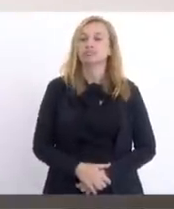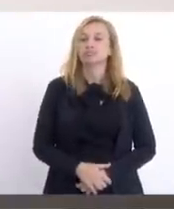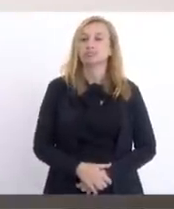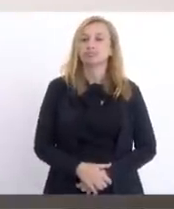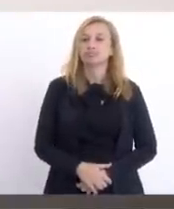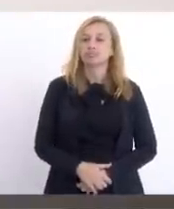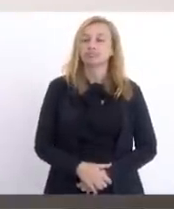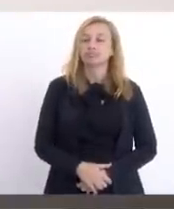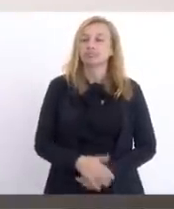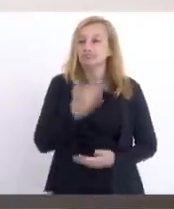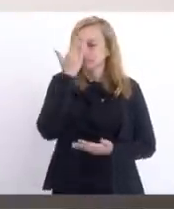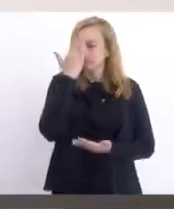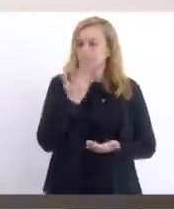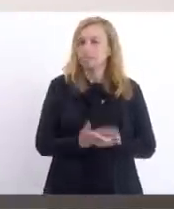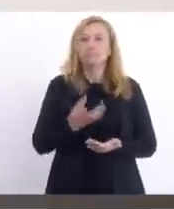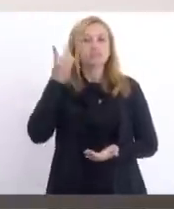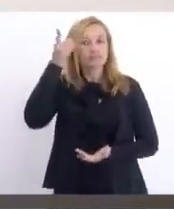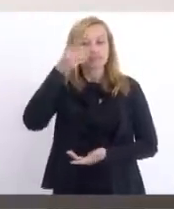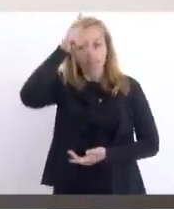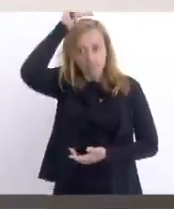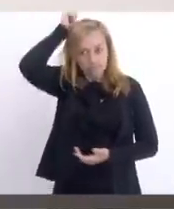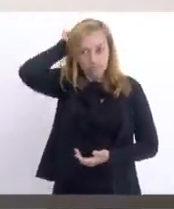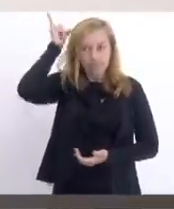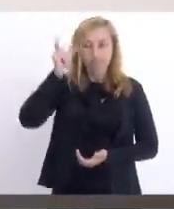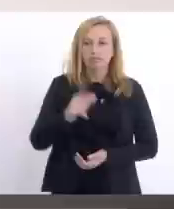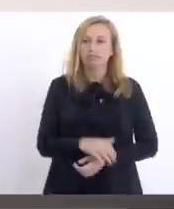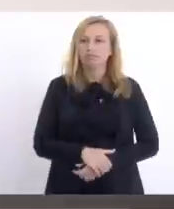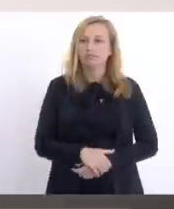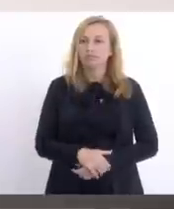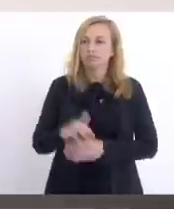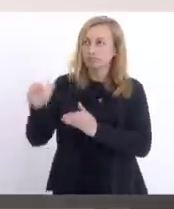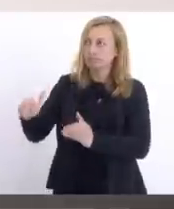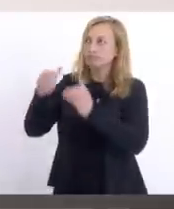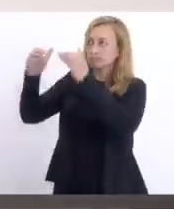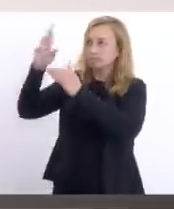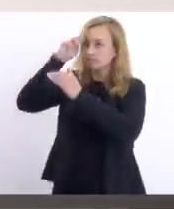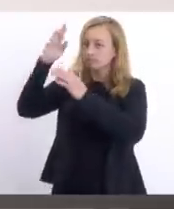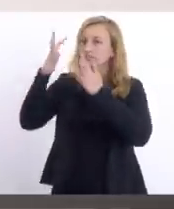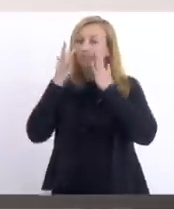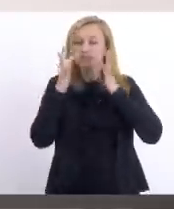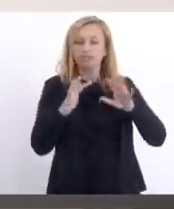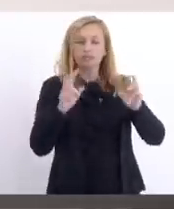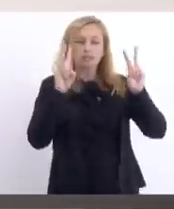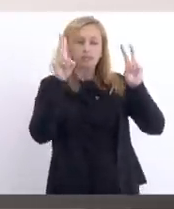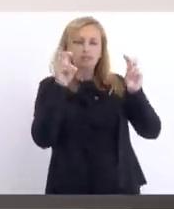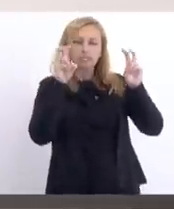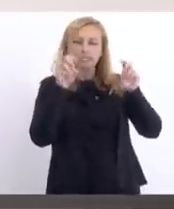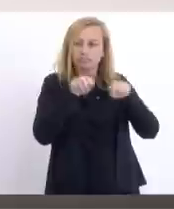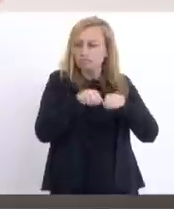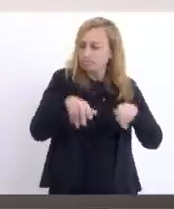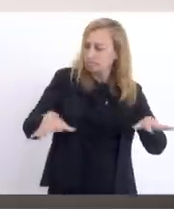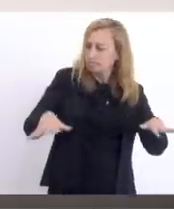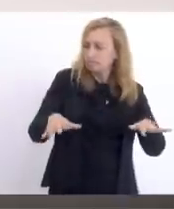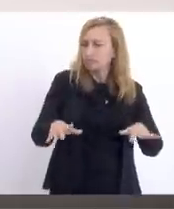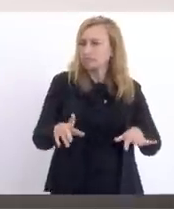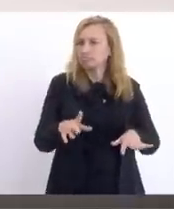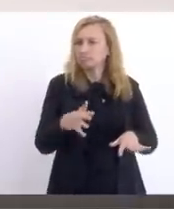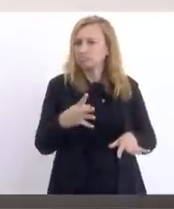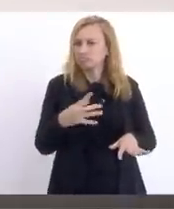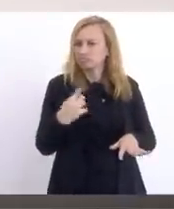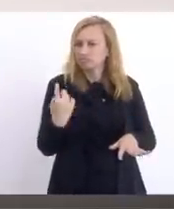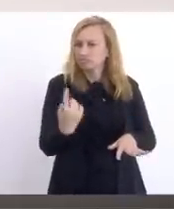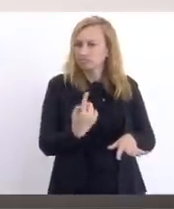eu só creio, deputado Luiz Paulo, que Vossa Excelência chama atenção para uma questão pandêmica que nós